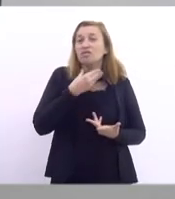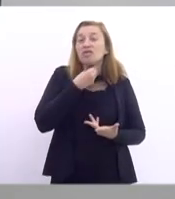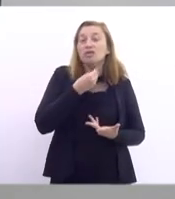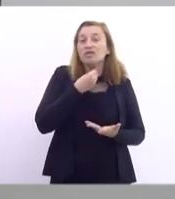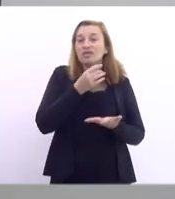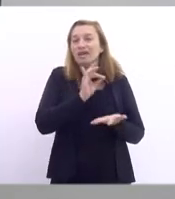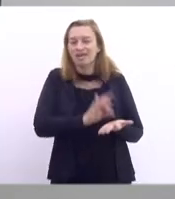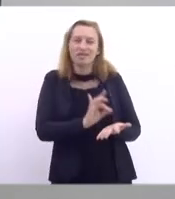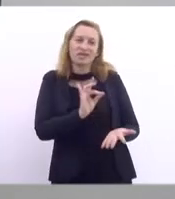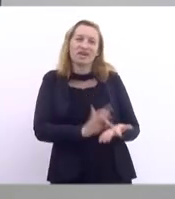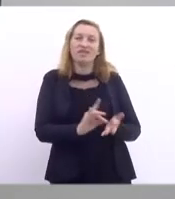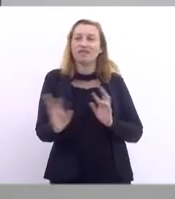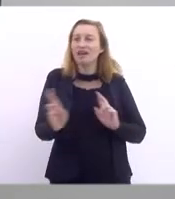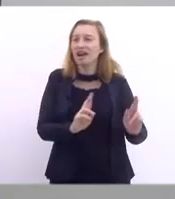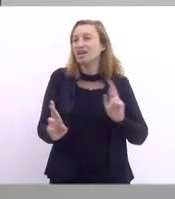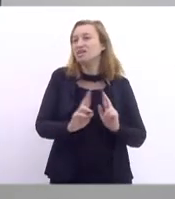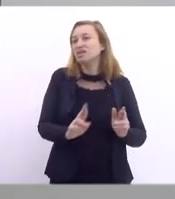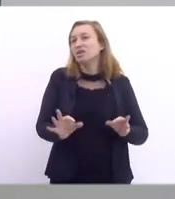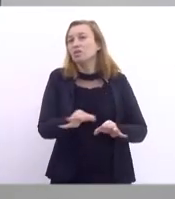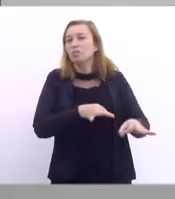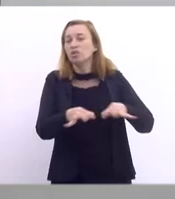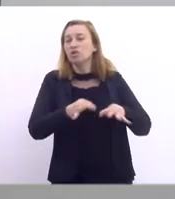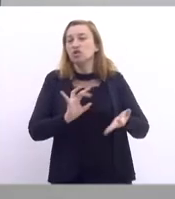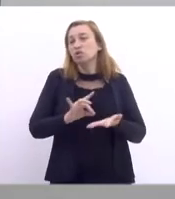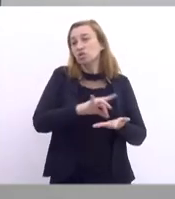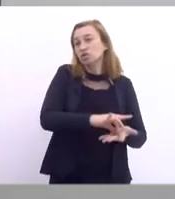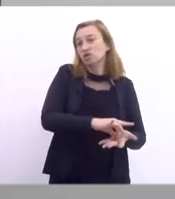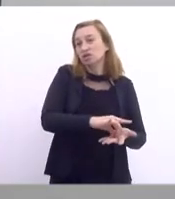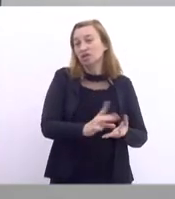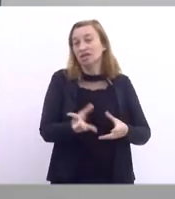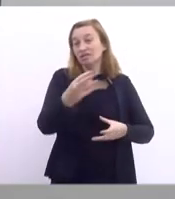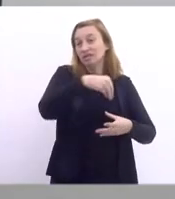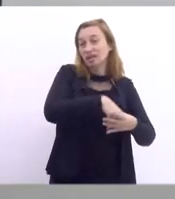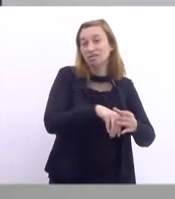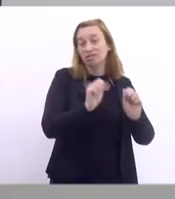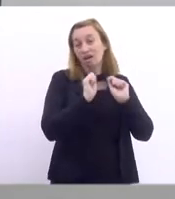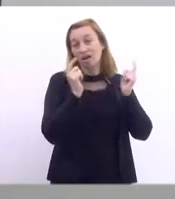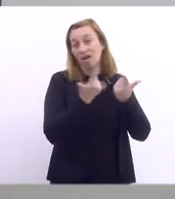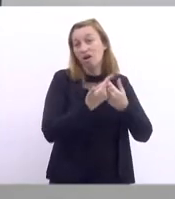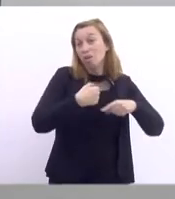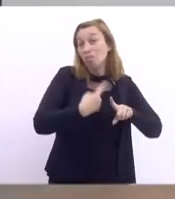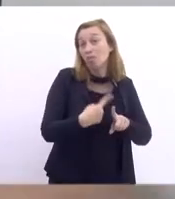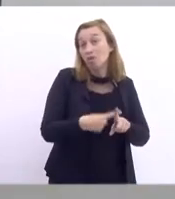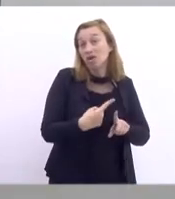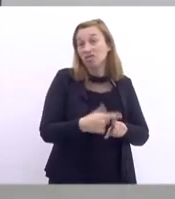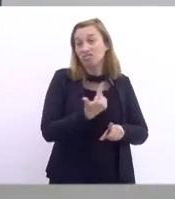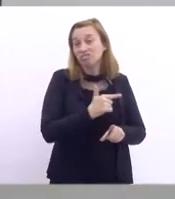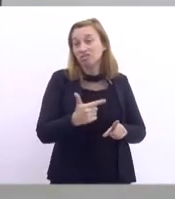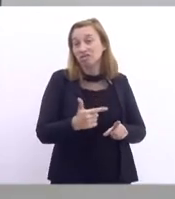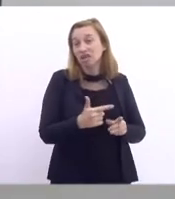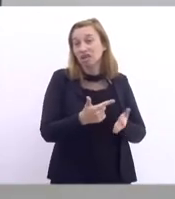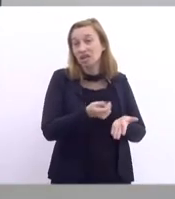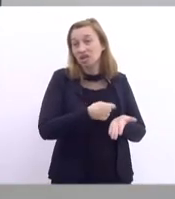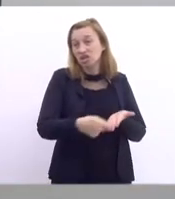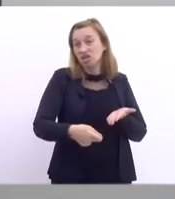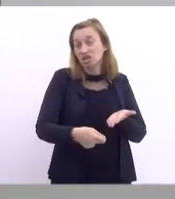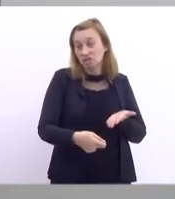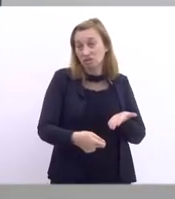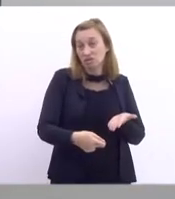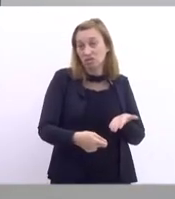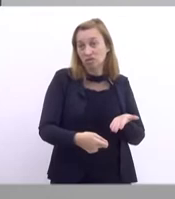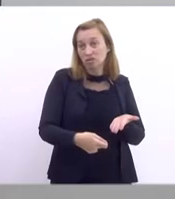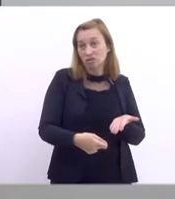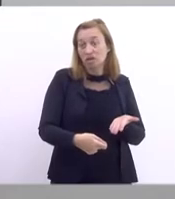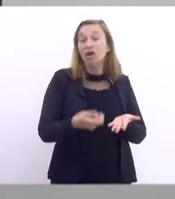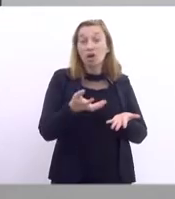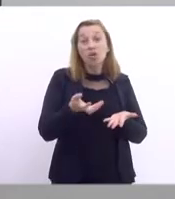relação ao projeto original que tramita na Assembleia porque eu não vem escrito eu vou tomar eu